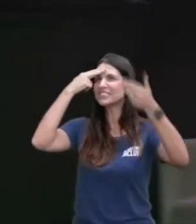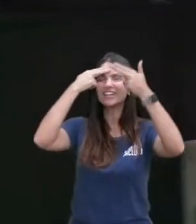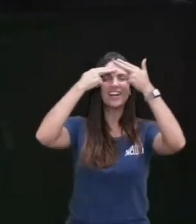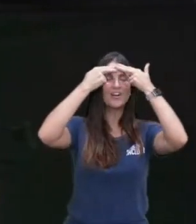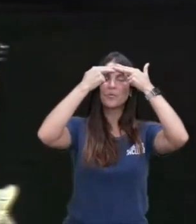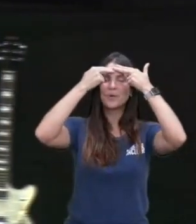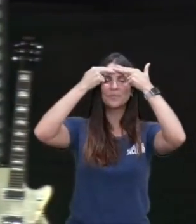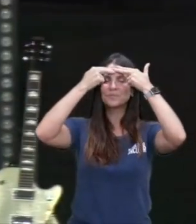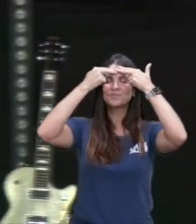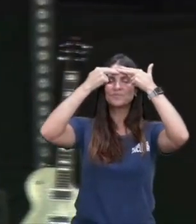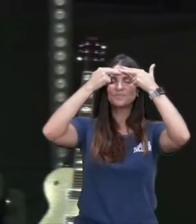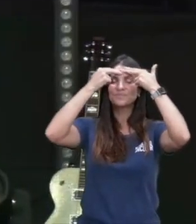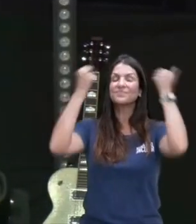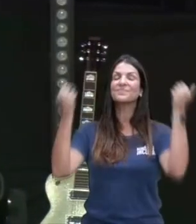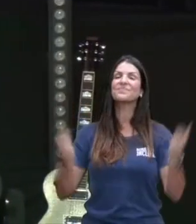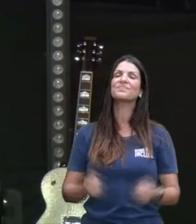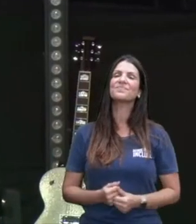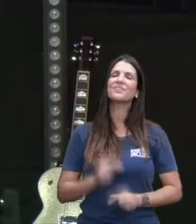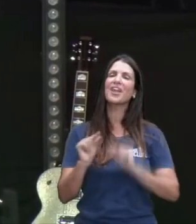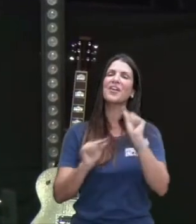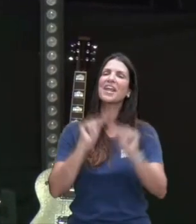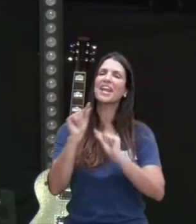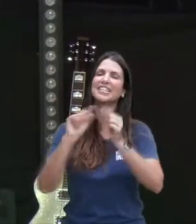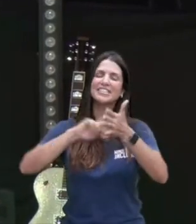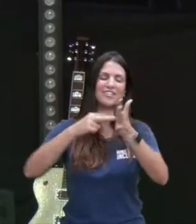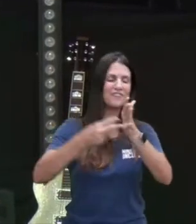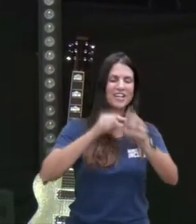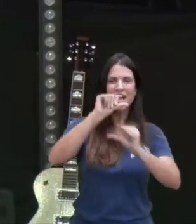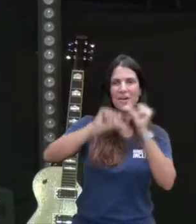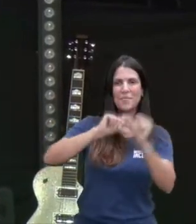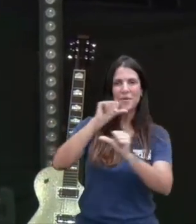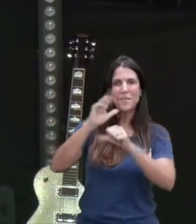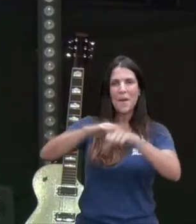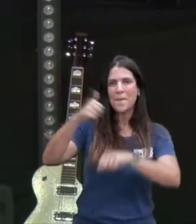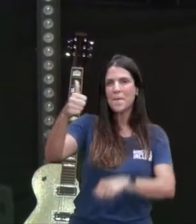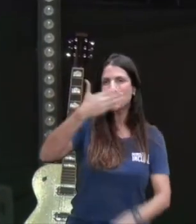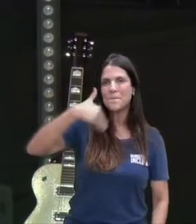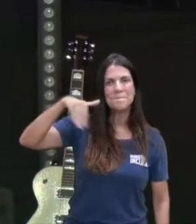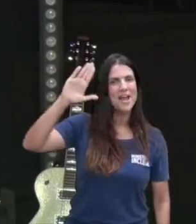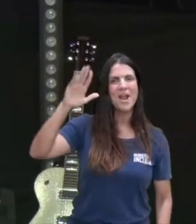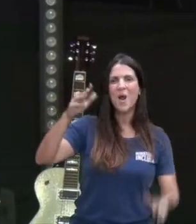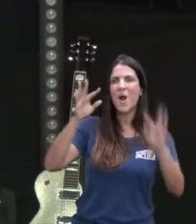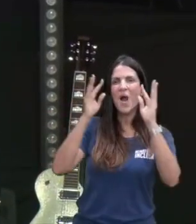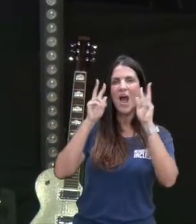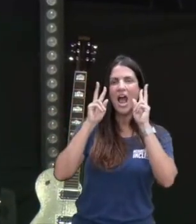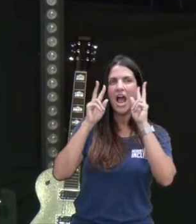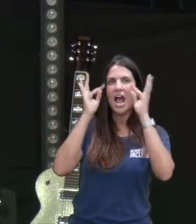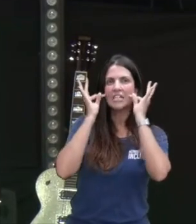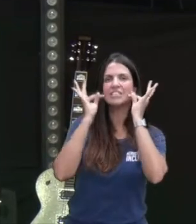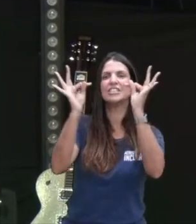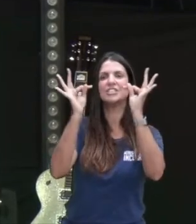vai ser o teu melhor testemunho é de ressignificação de